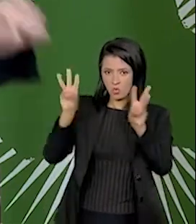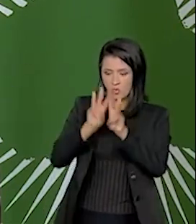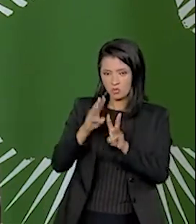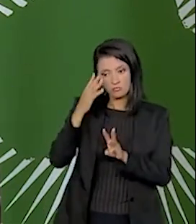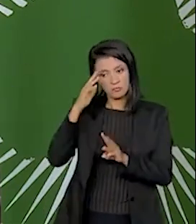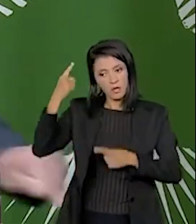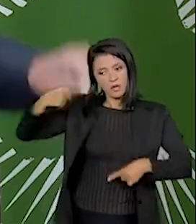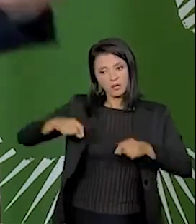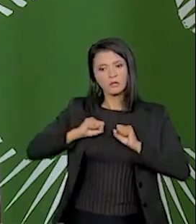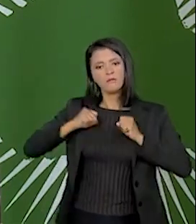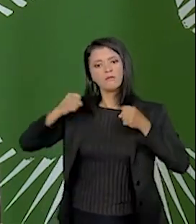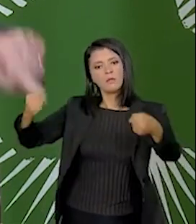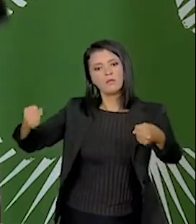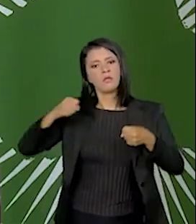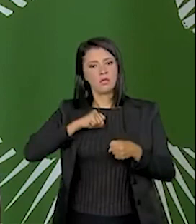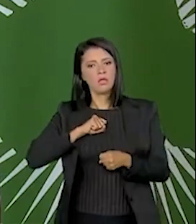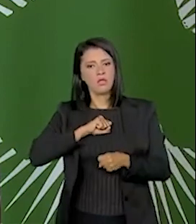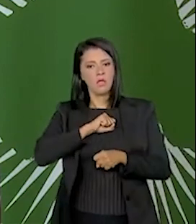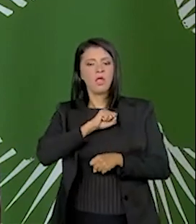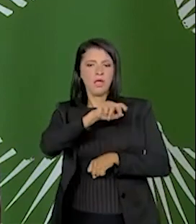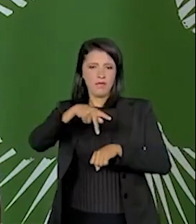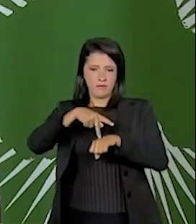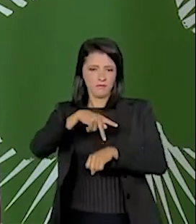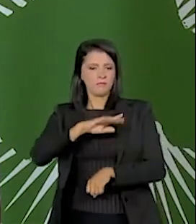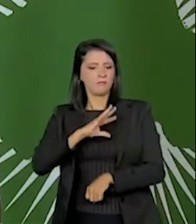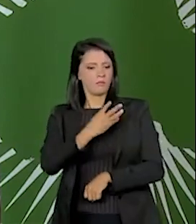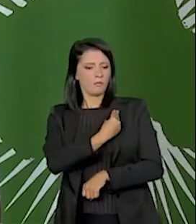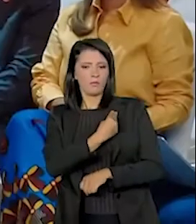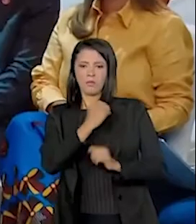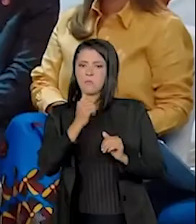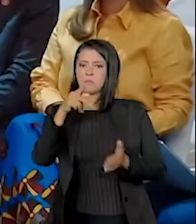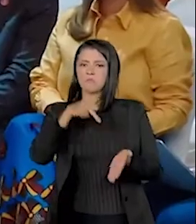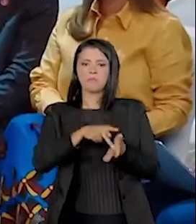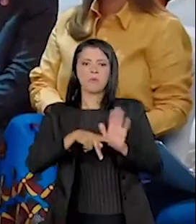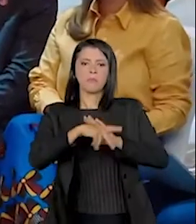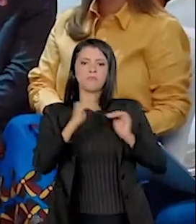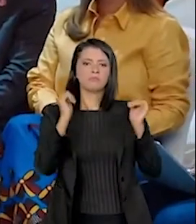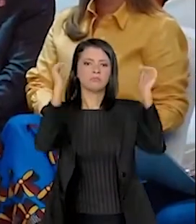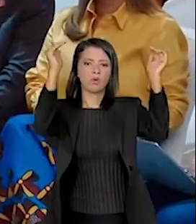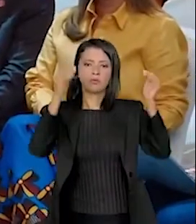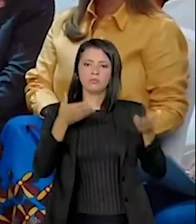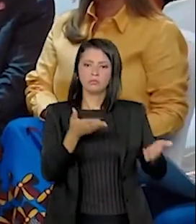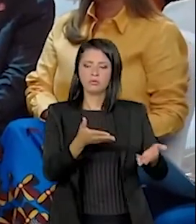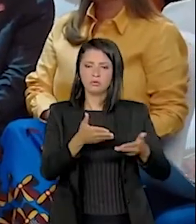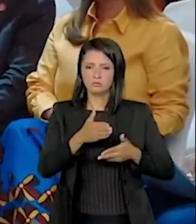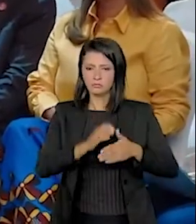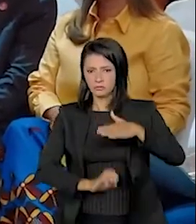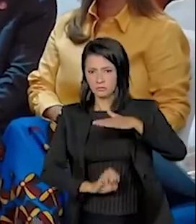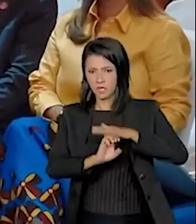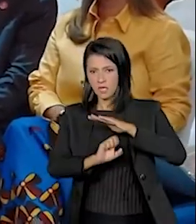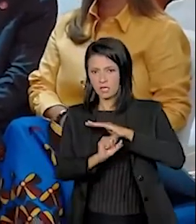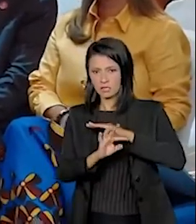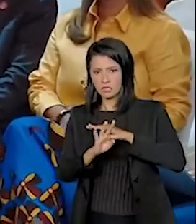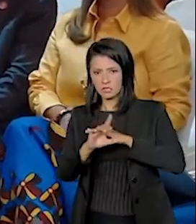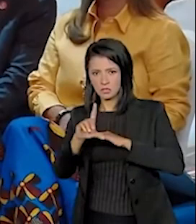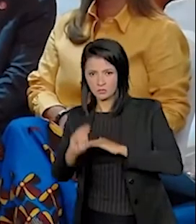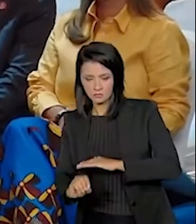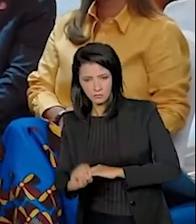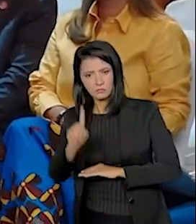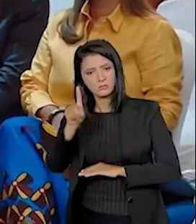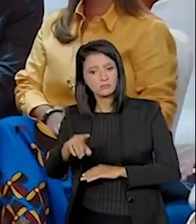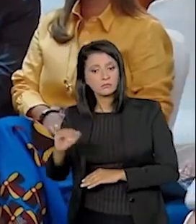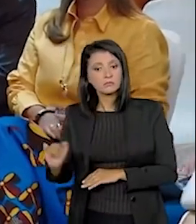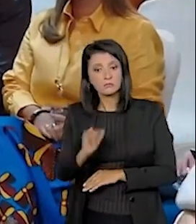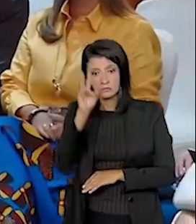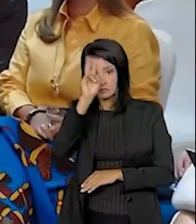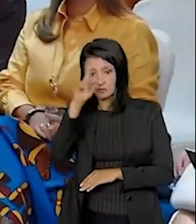Reconhecido definitivamente como estado plen e soberano é importante lembrar que em 2010 o Brasil